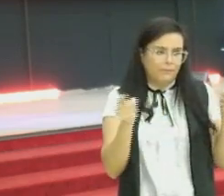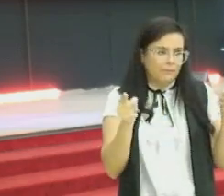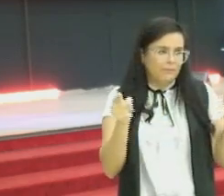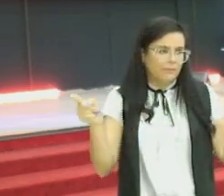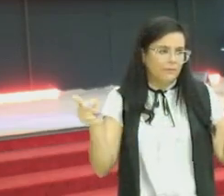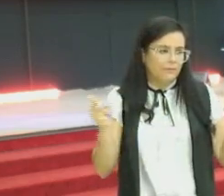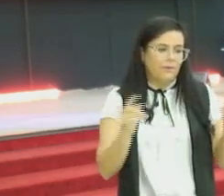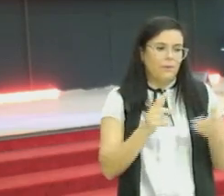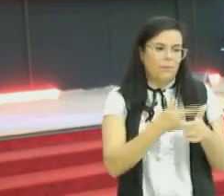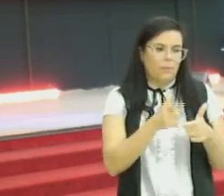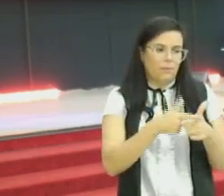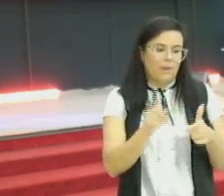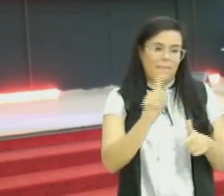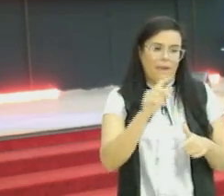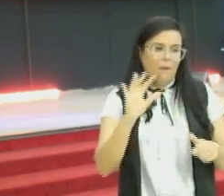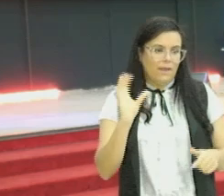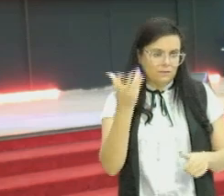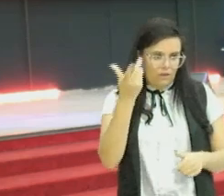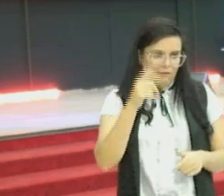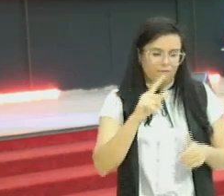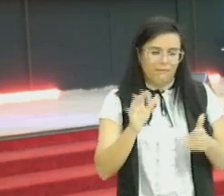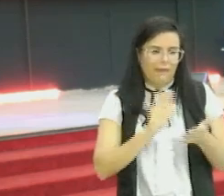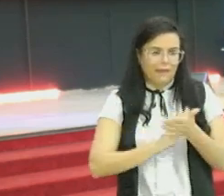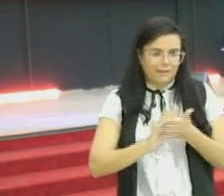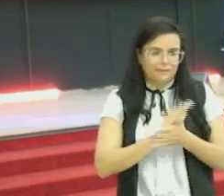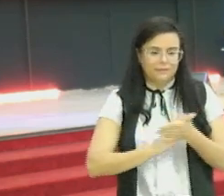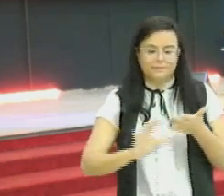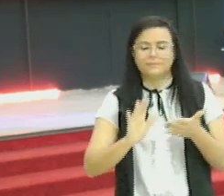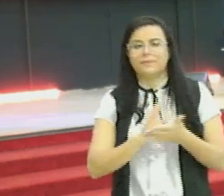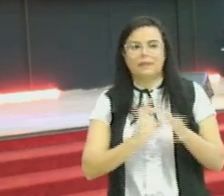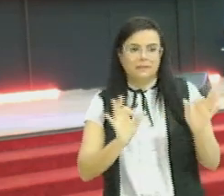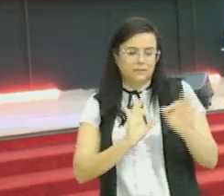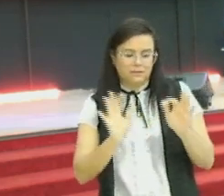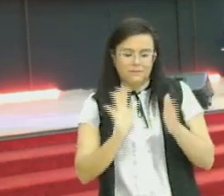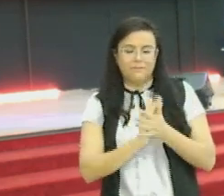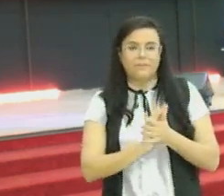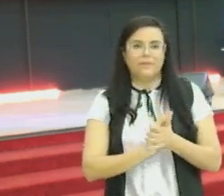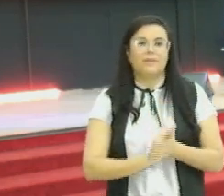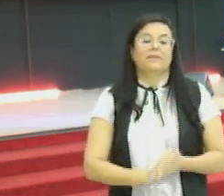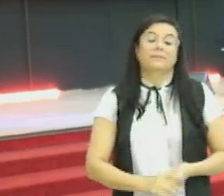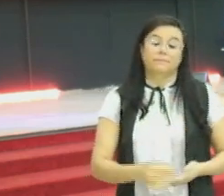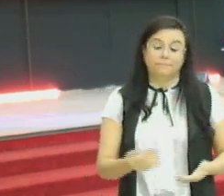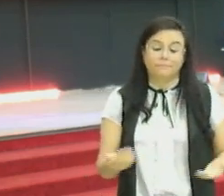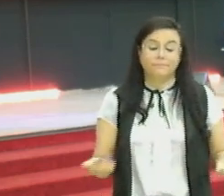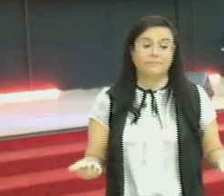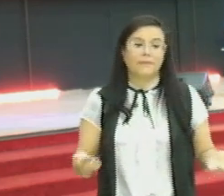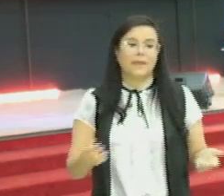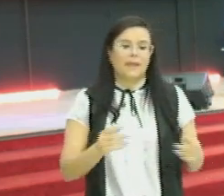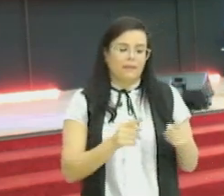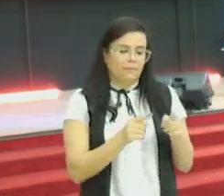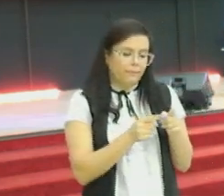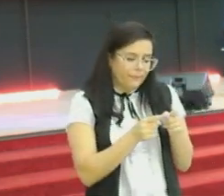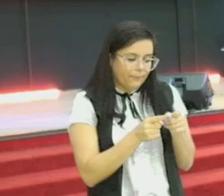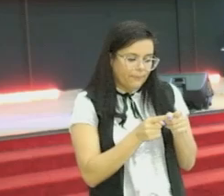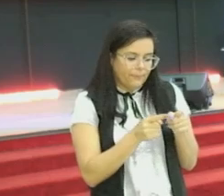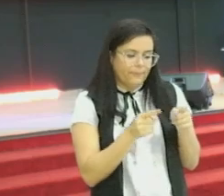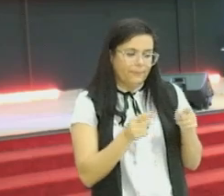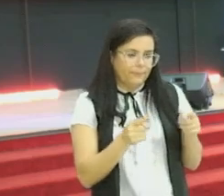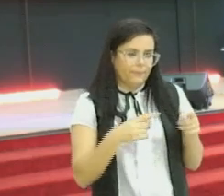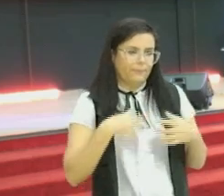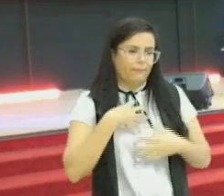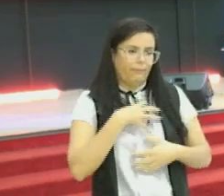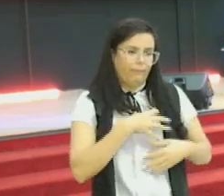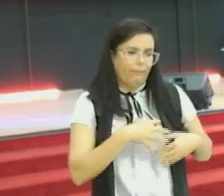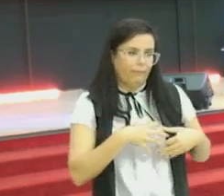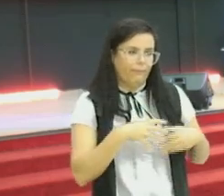não resolvidos. Os divórcios acontecem por causa de pequenas coisas, pequenas mágoas. Foi uma